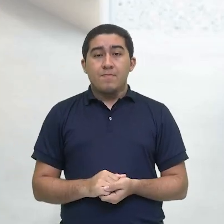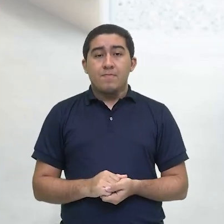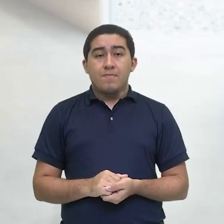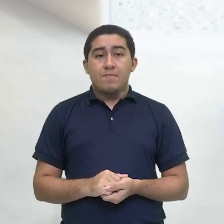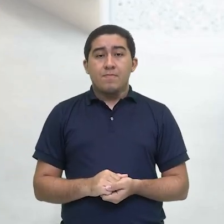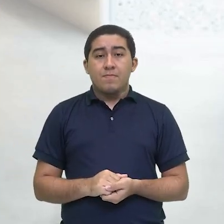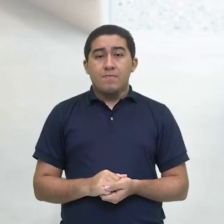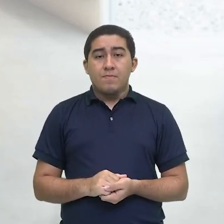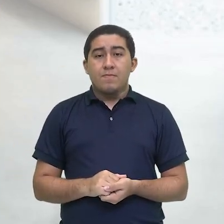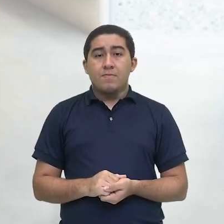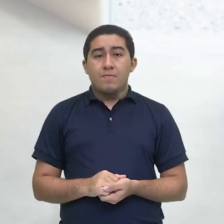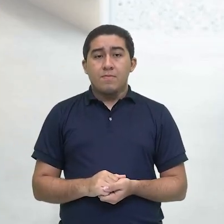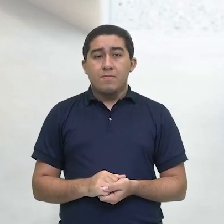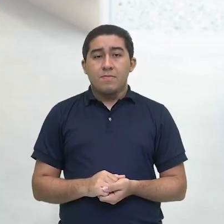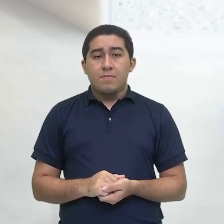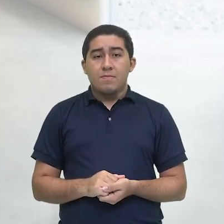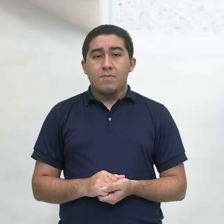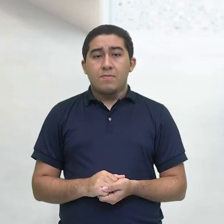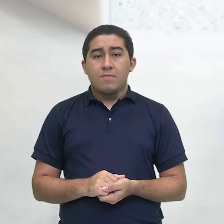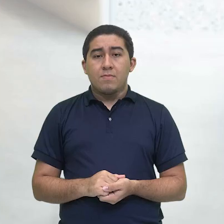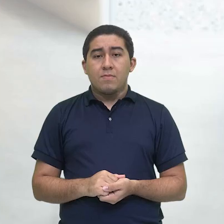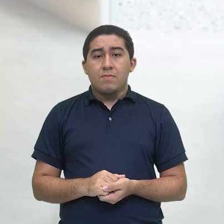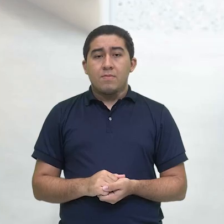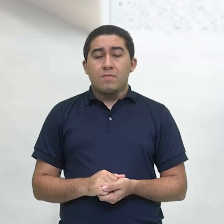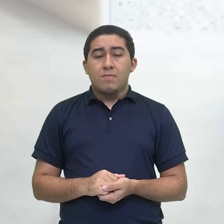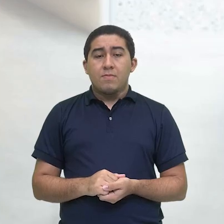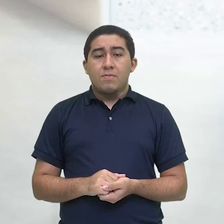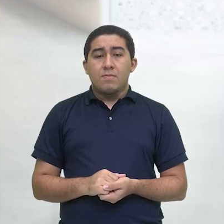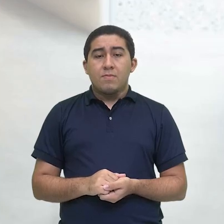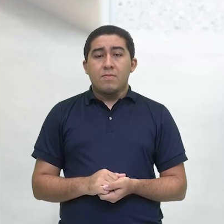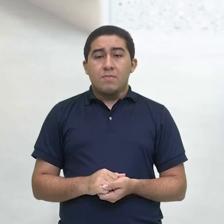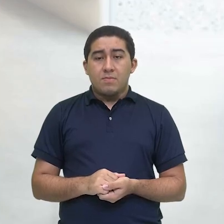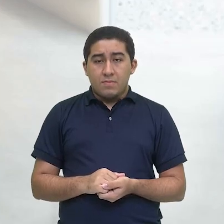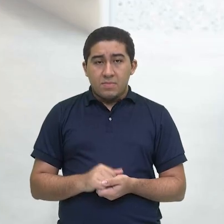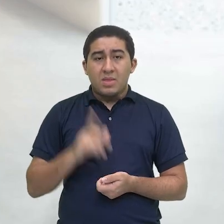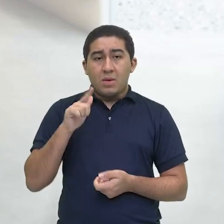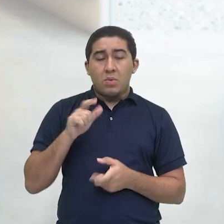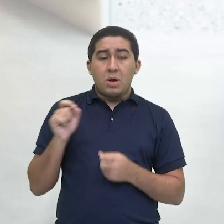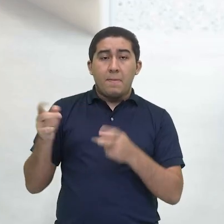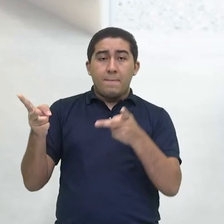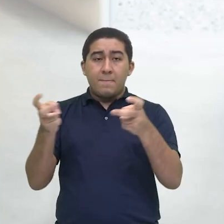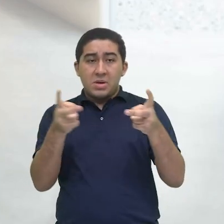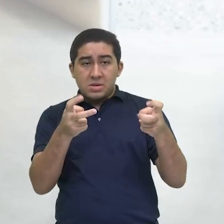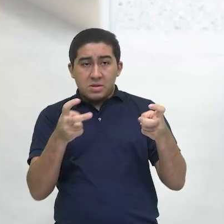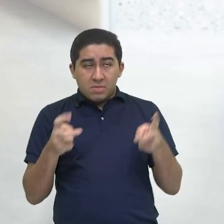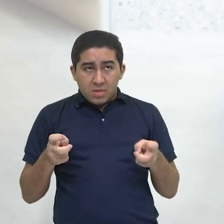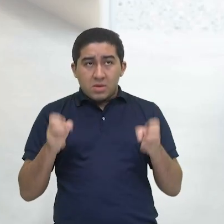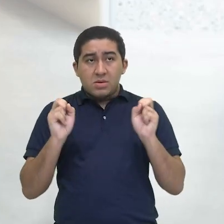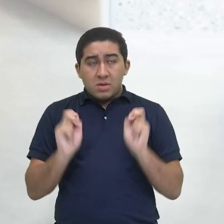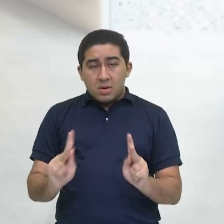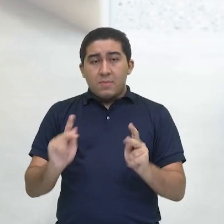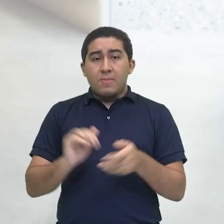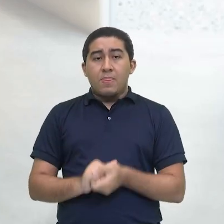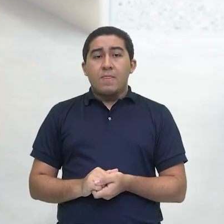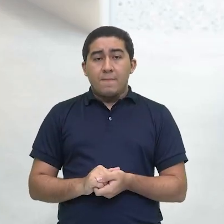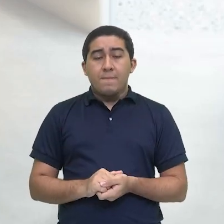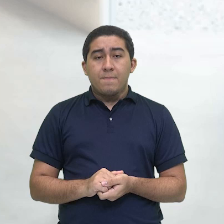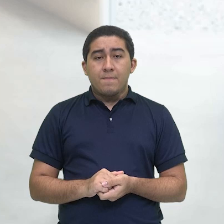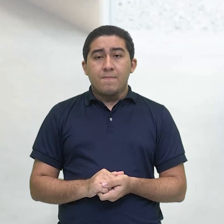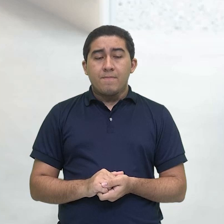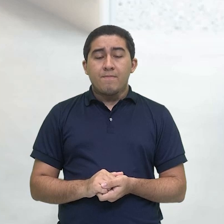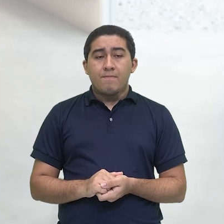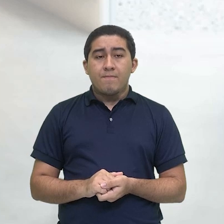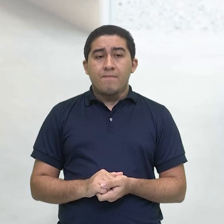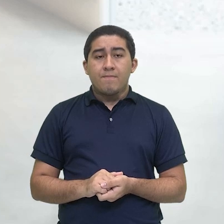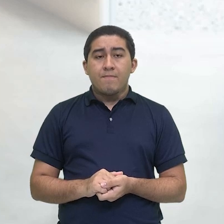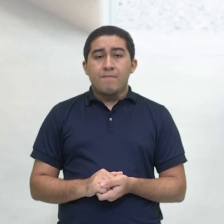A primeira forma que o cientista faz é observar, ok? Então, ele observa. Vou dar um exemplo